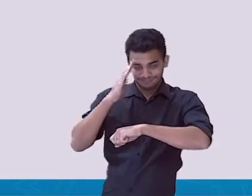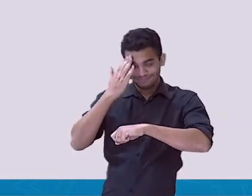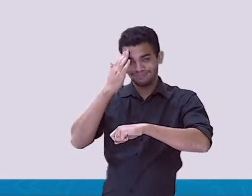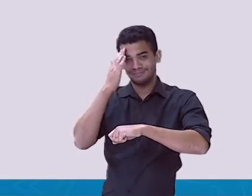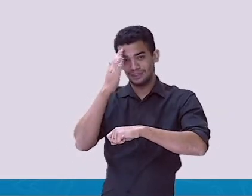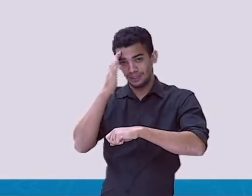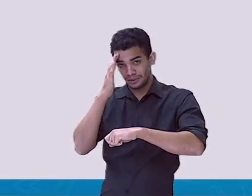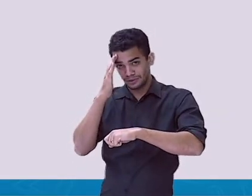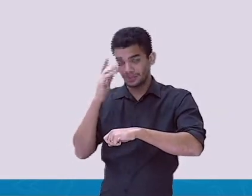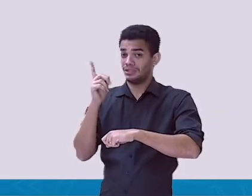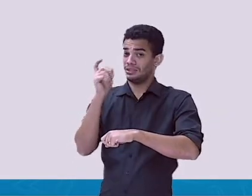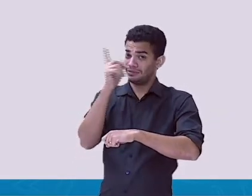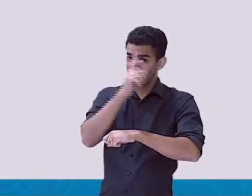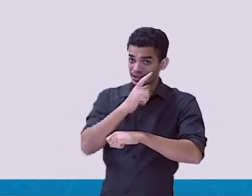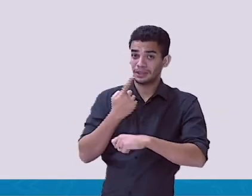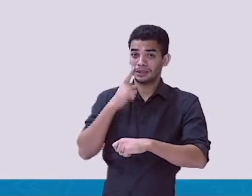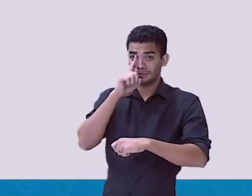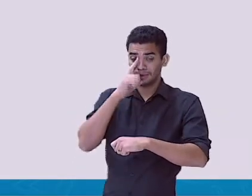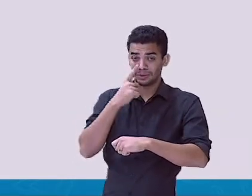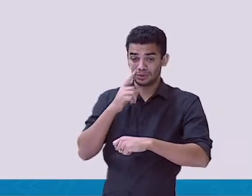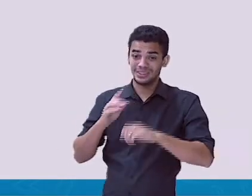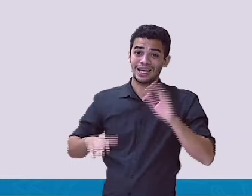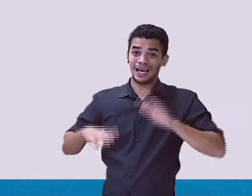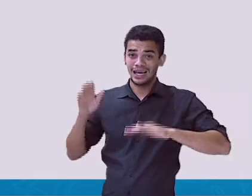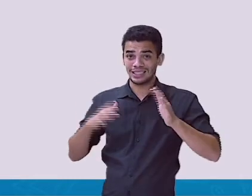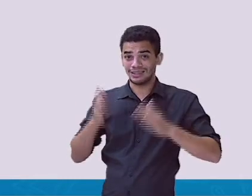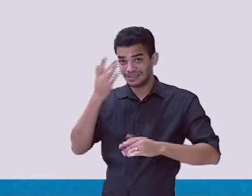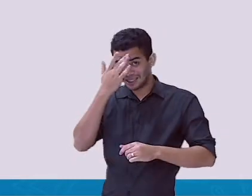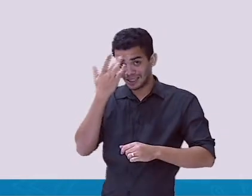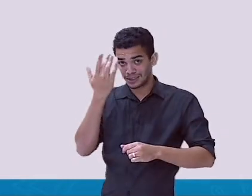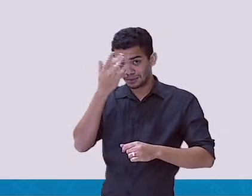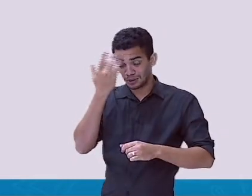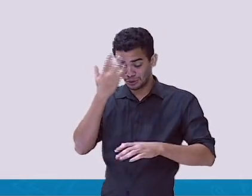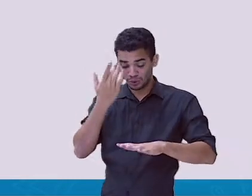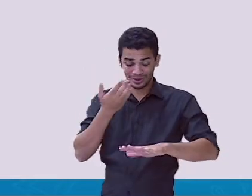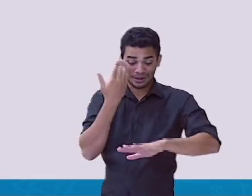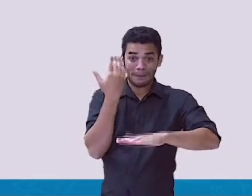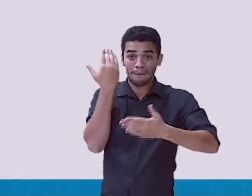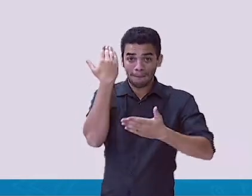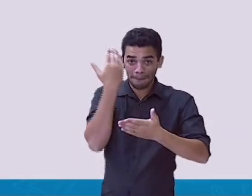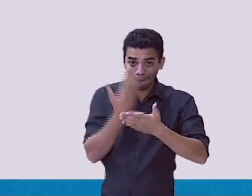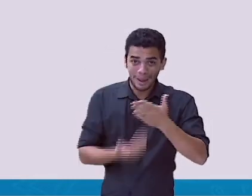Em alguns casos, as pessoas chegam a perder mesmo parte do pé, da mão, onde o bicho picou.